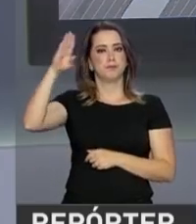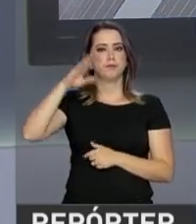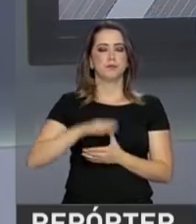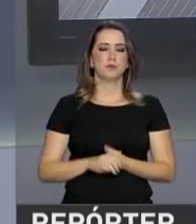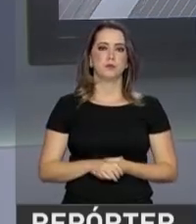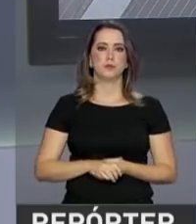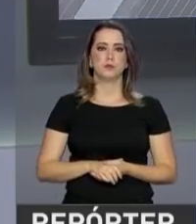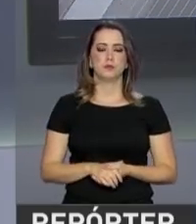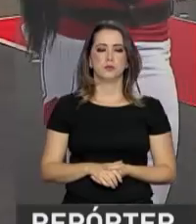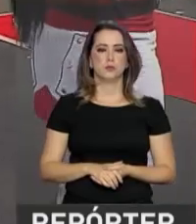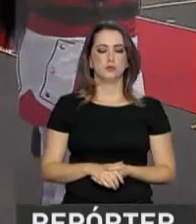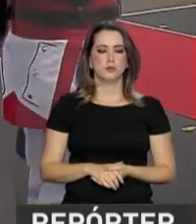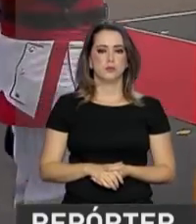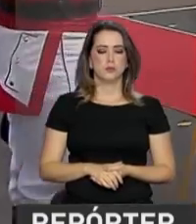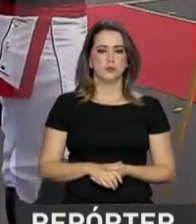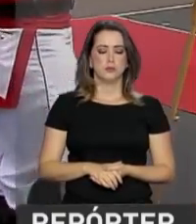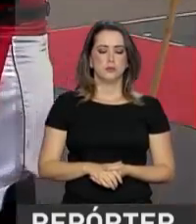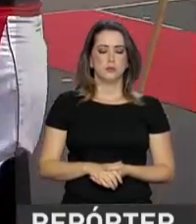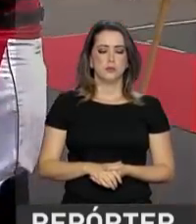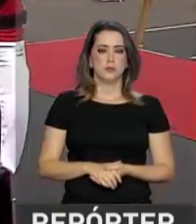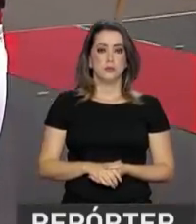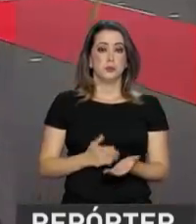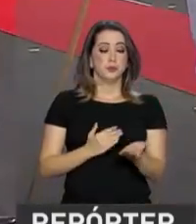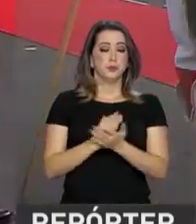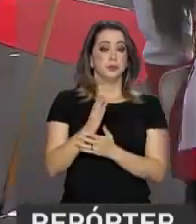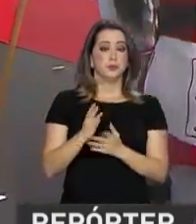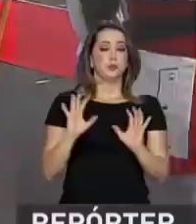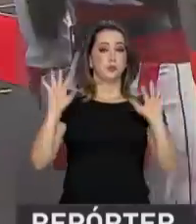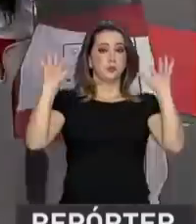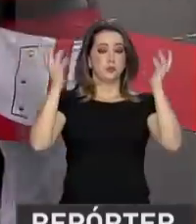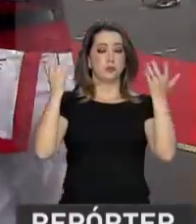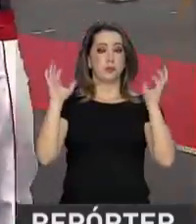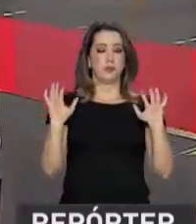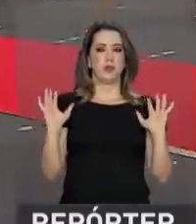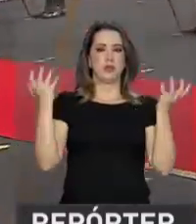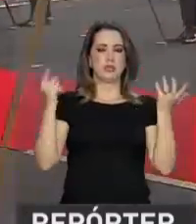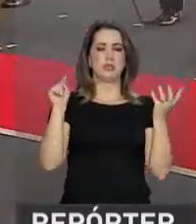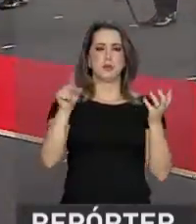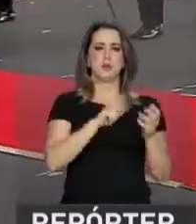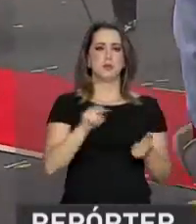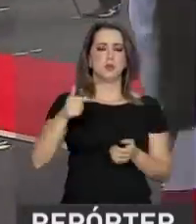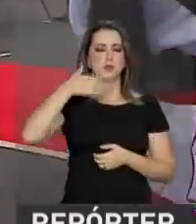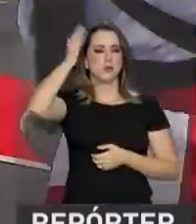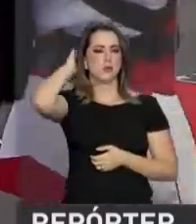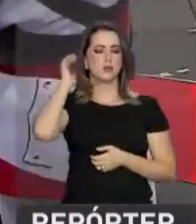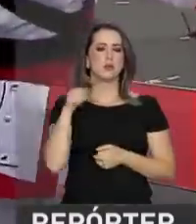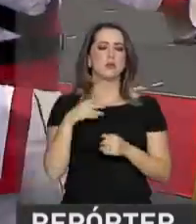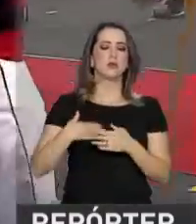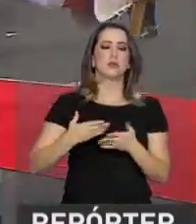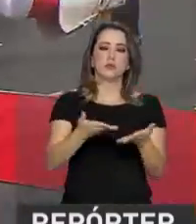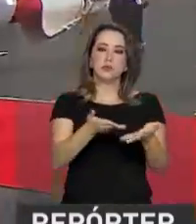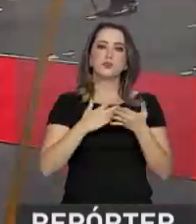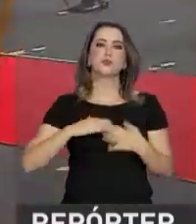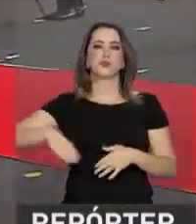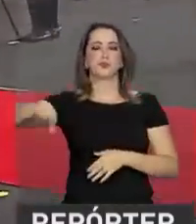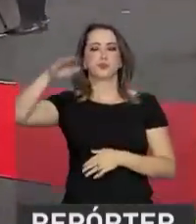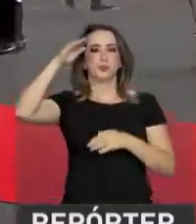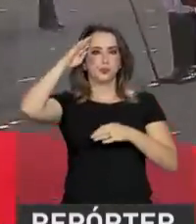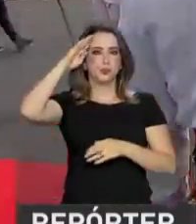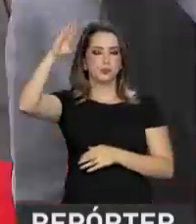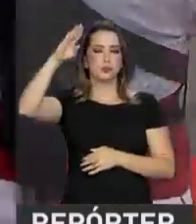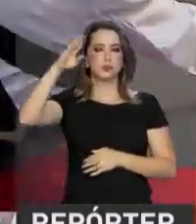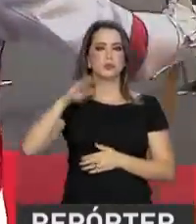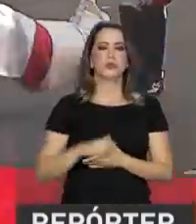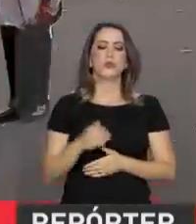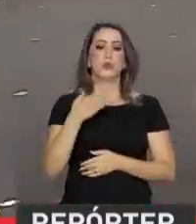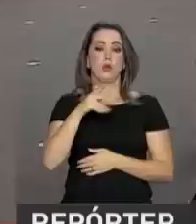do território. No início da cerimônia, o presidente da República foi recebido com honras militares e